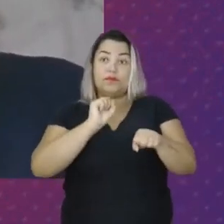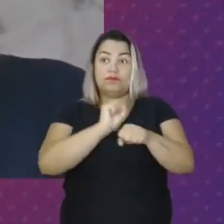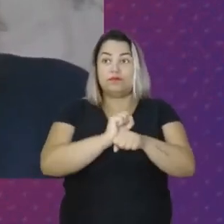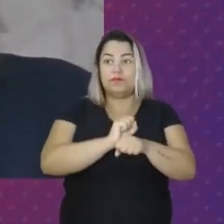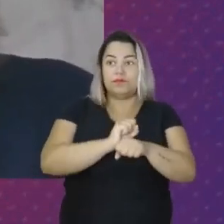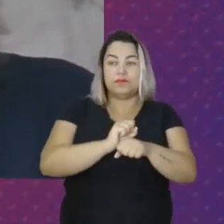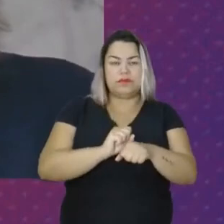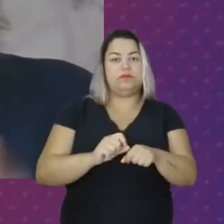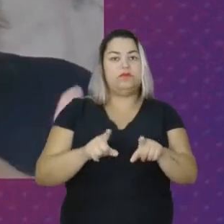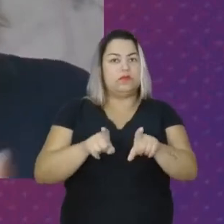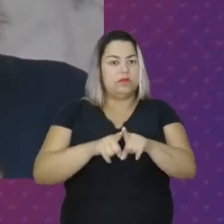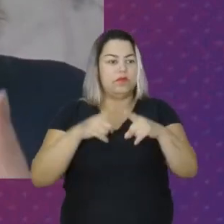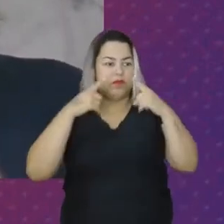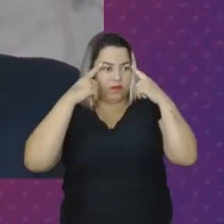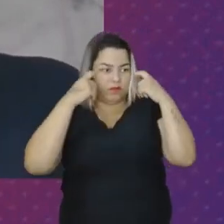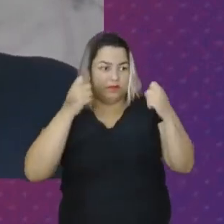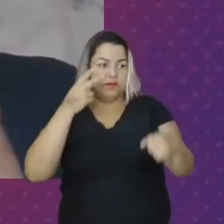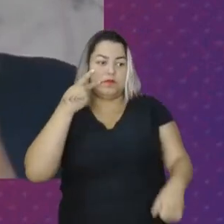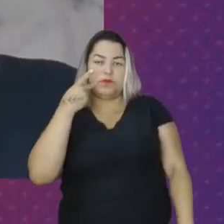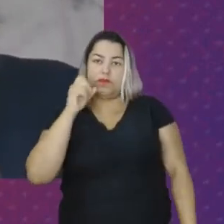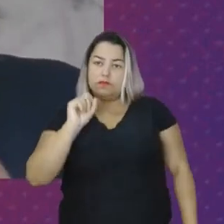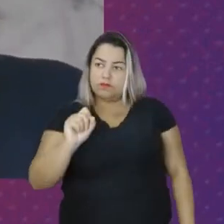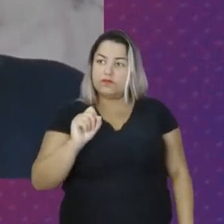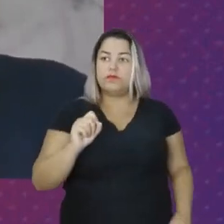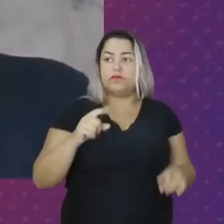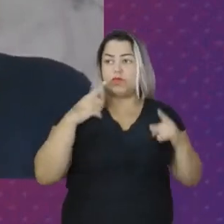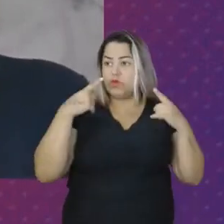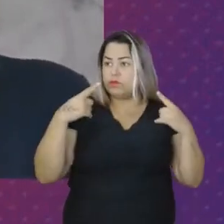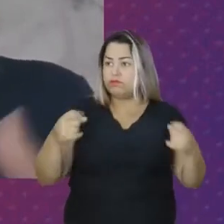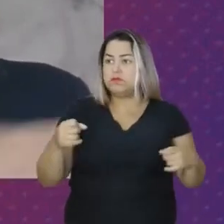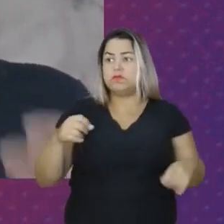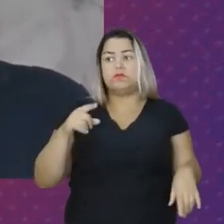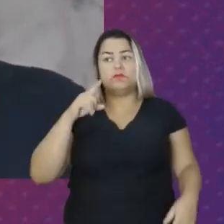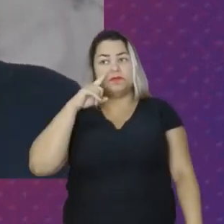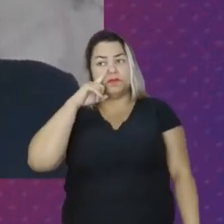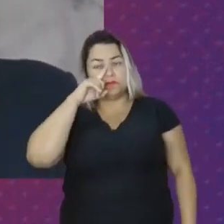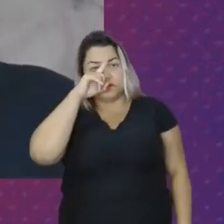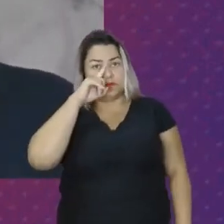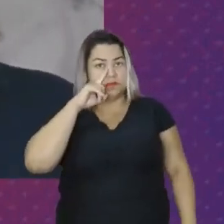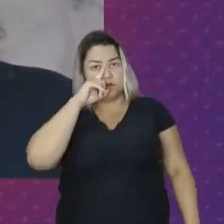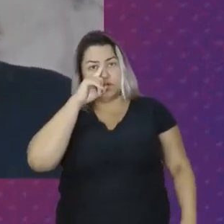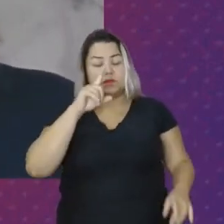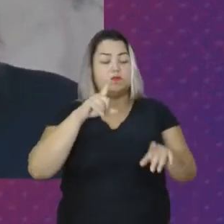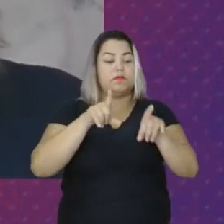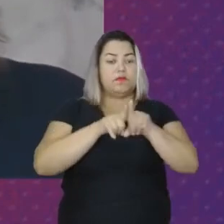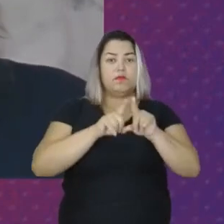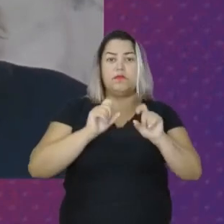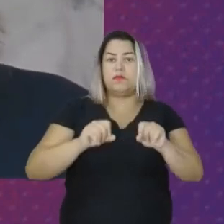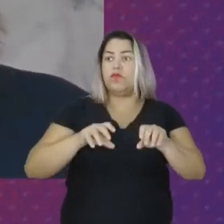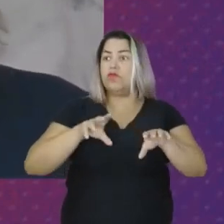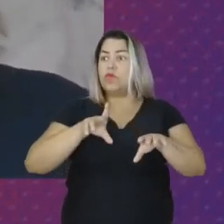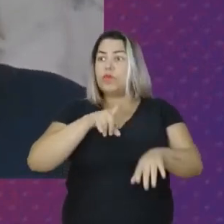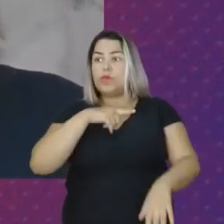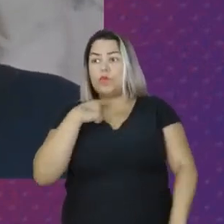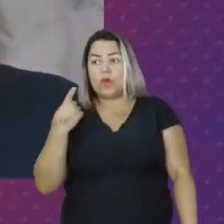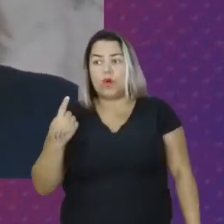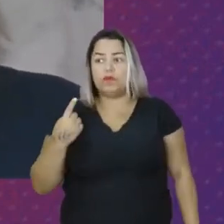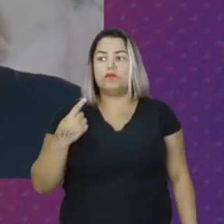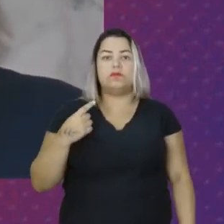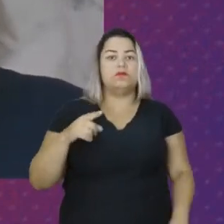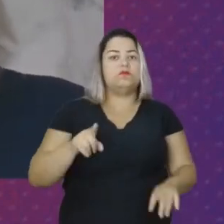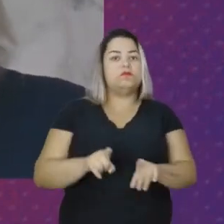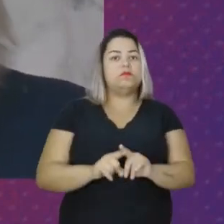romper com a situação de violência, para que essa situação de violência não se agrave e ela não seja assassinada. Então,